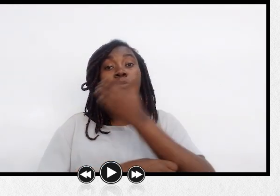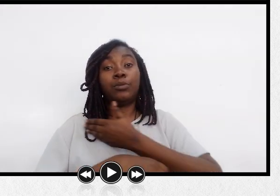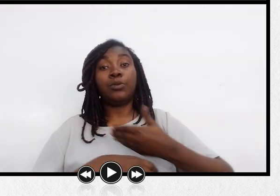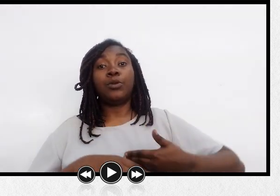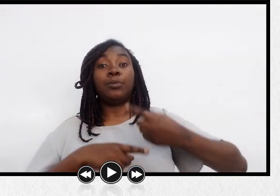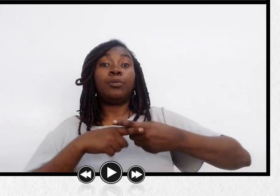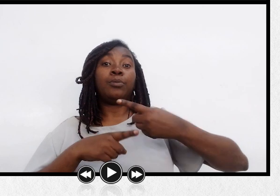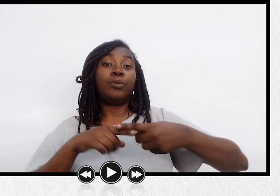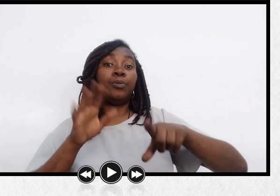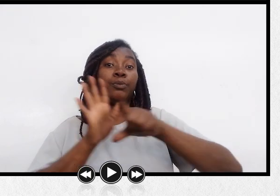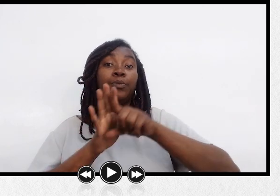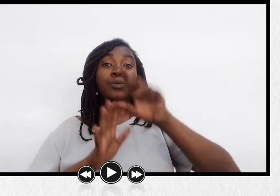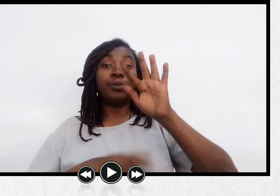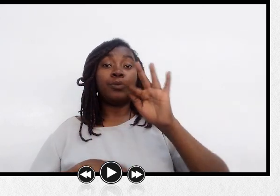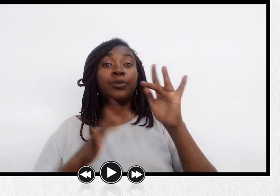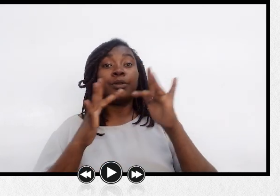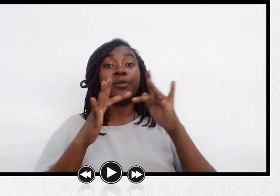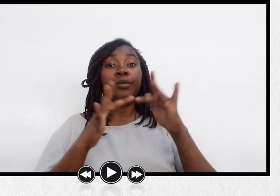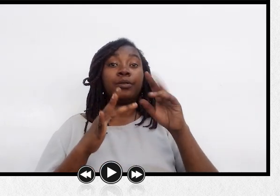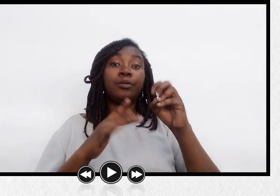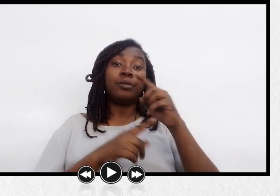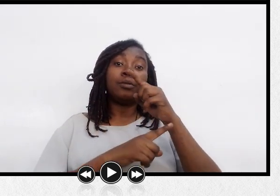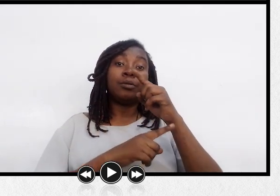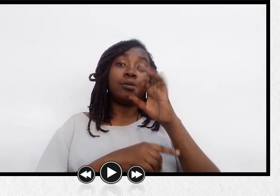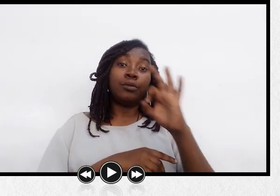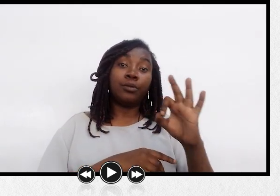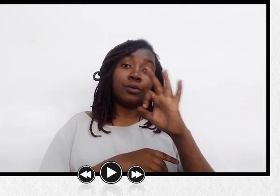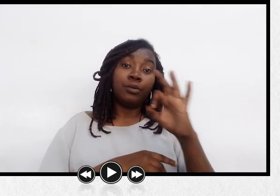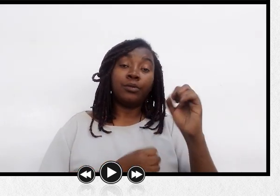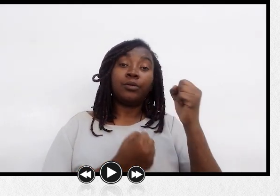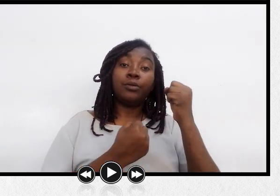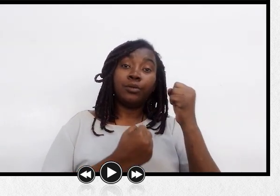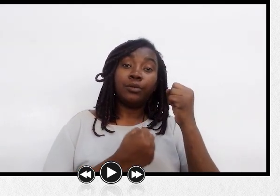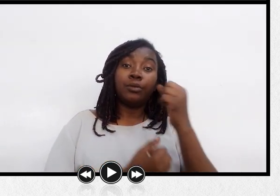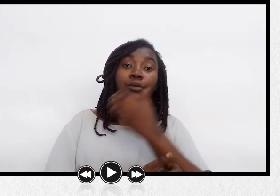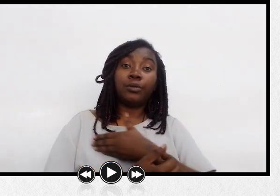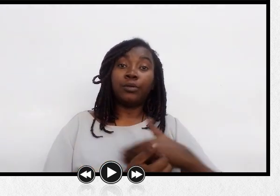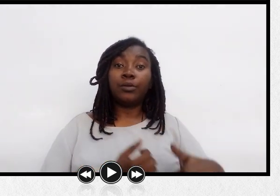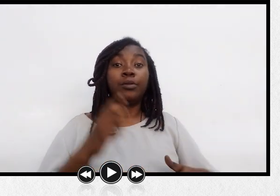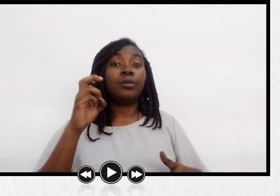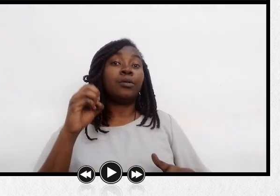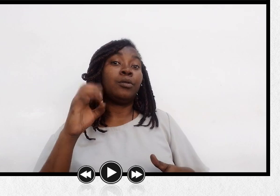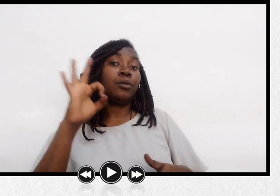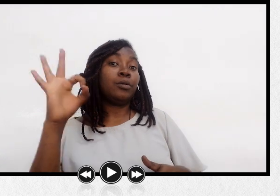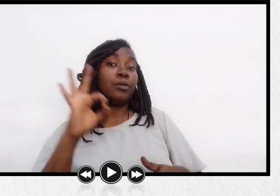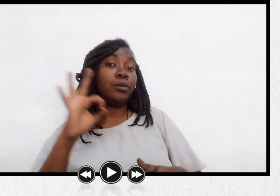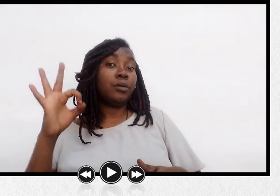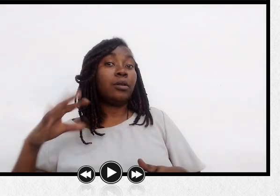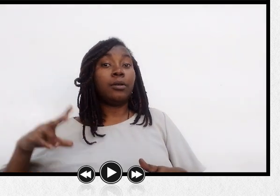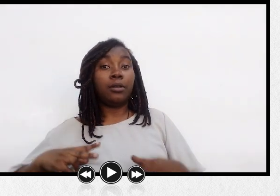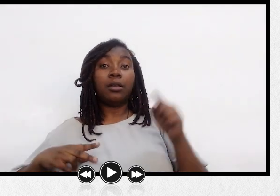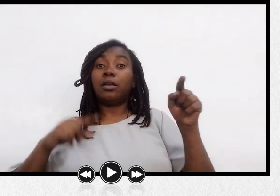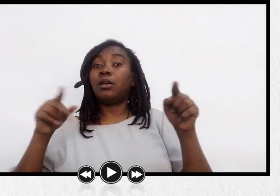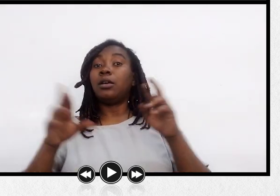a lei federal, ela trata 50% poder público e 50% o privado. Então, essa é a distinção.